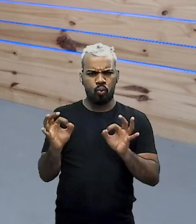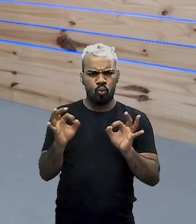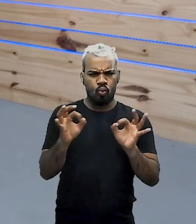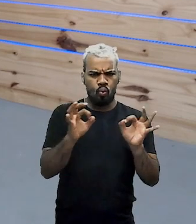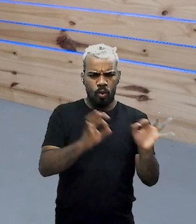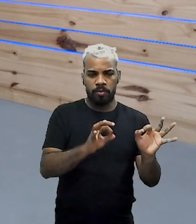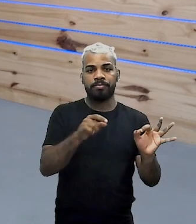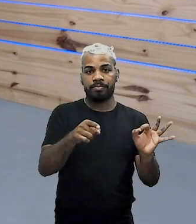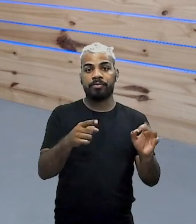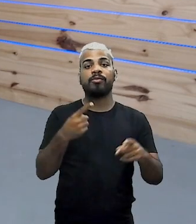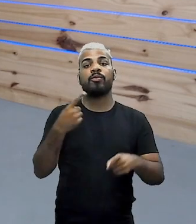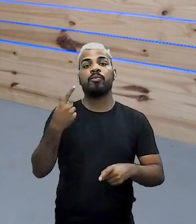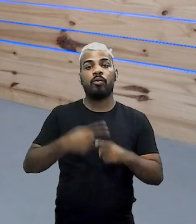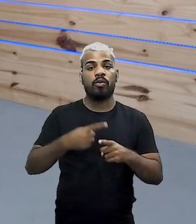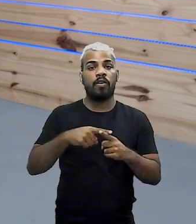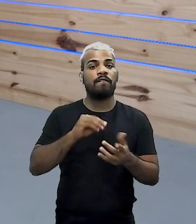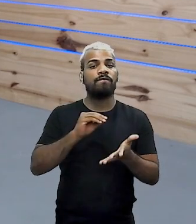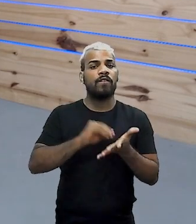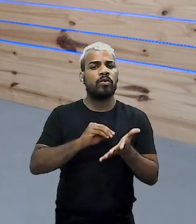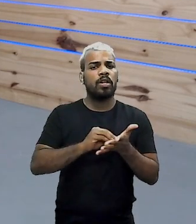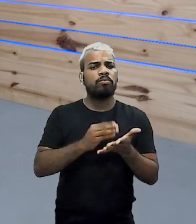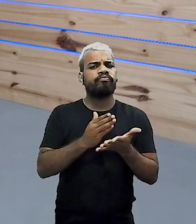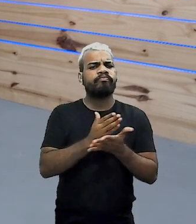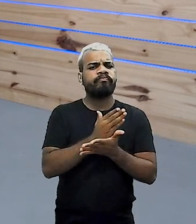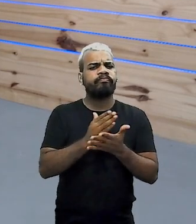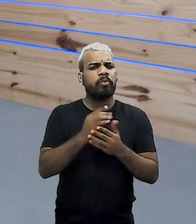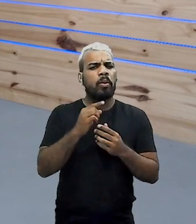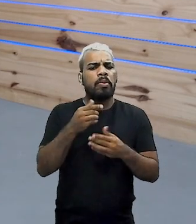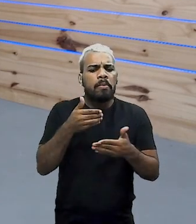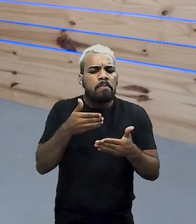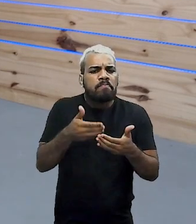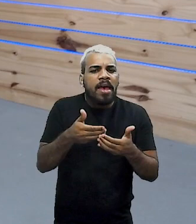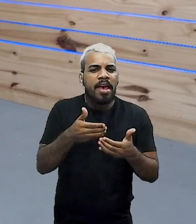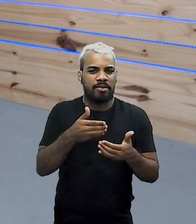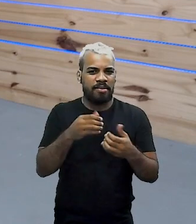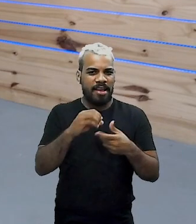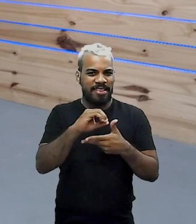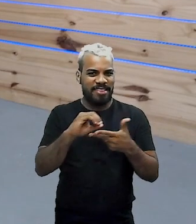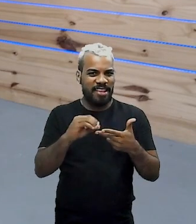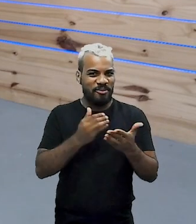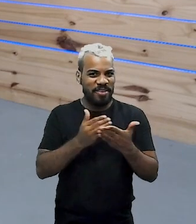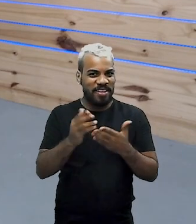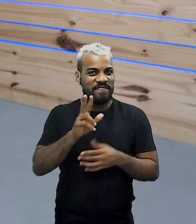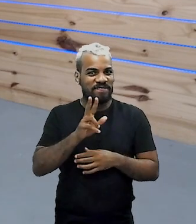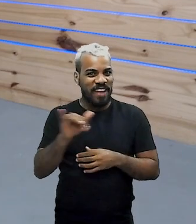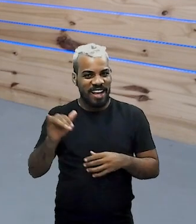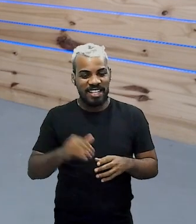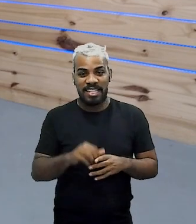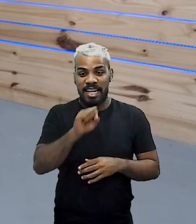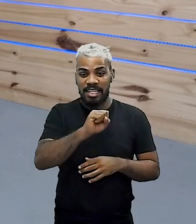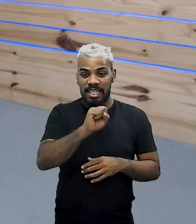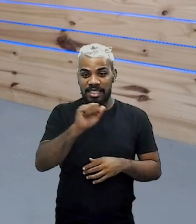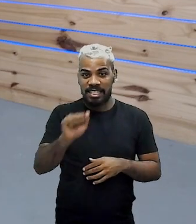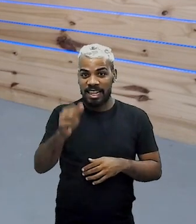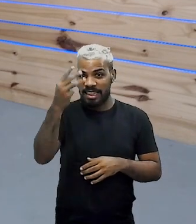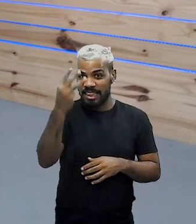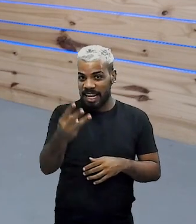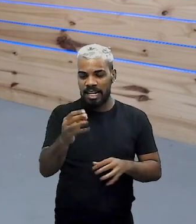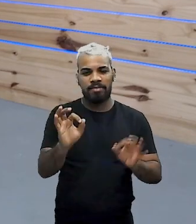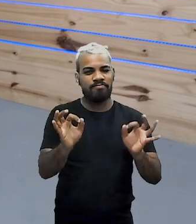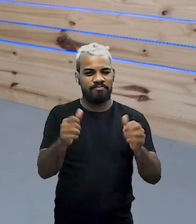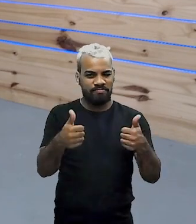forte porque faltam aí poucos dias para o Enem, para o SAEP e para o SSA